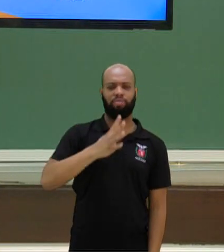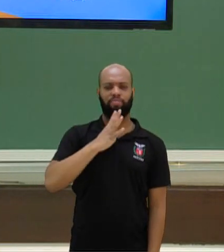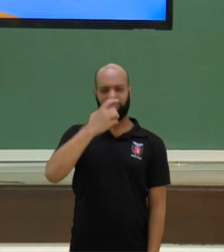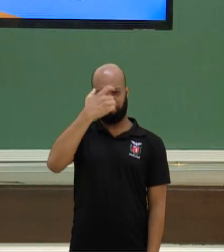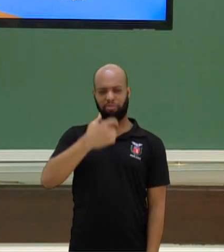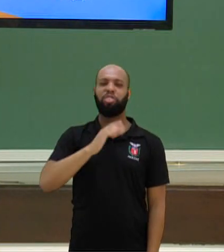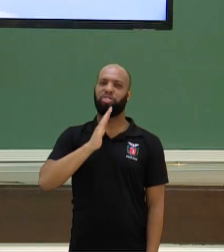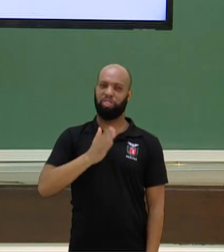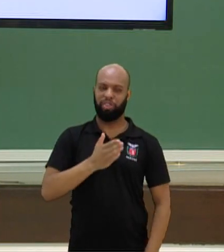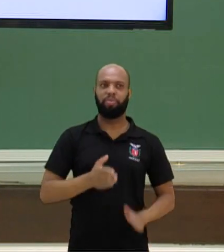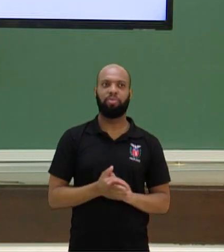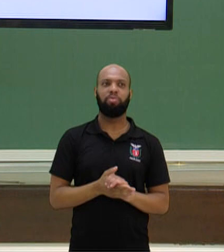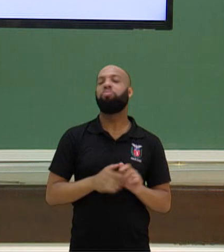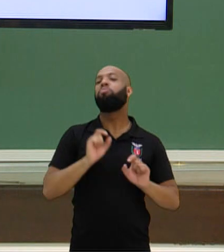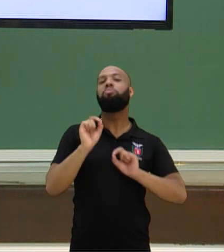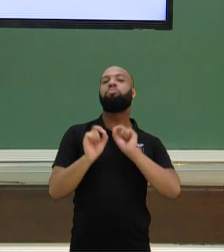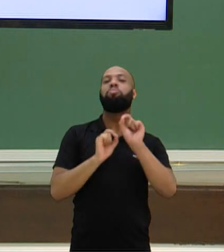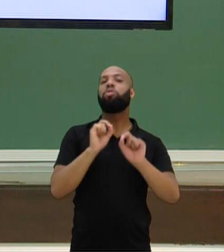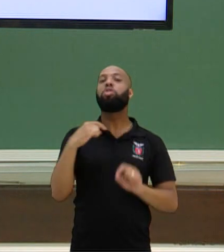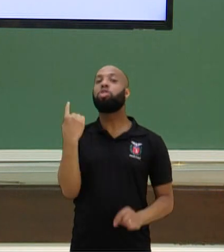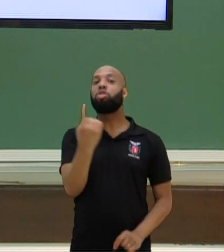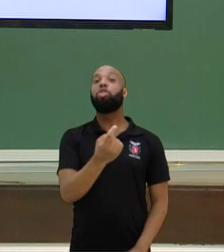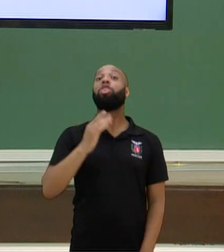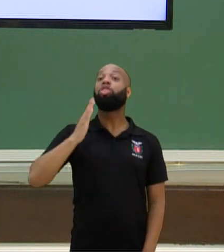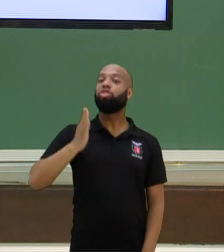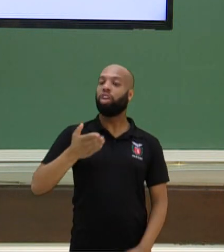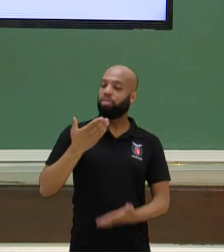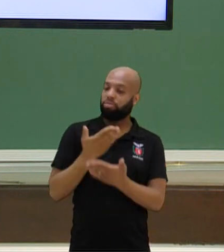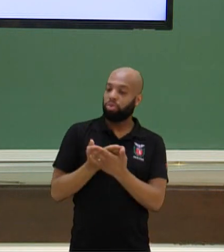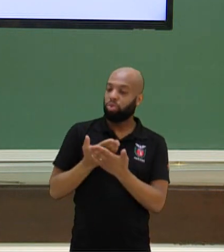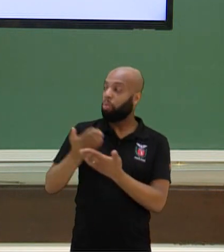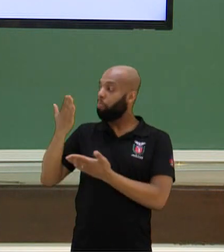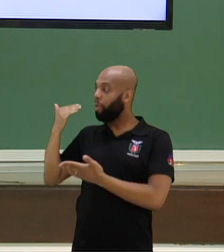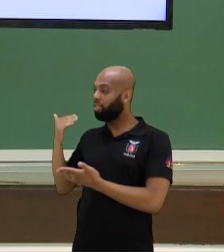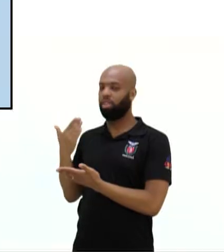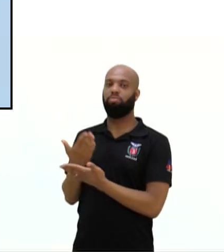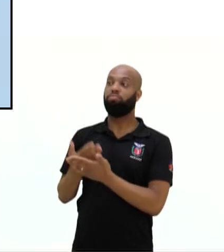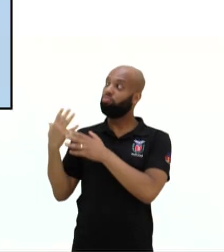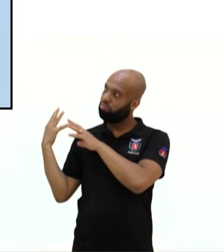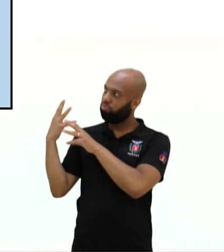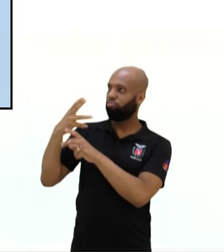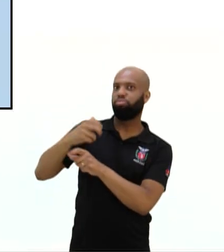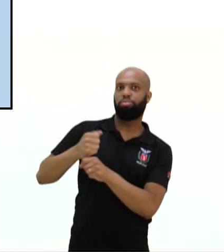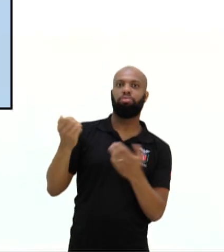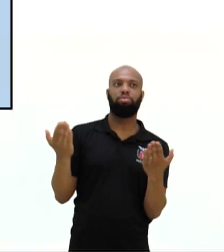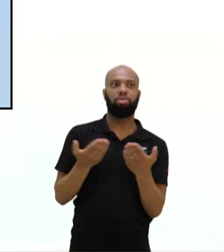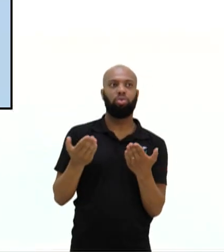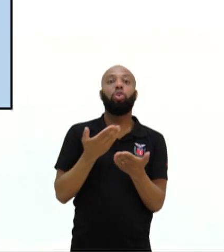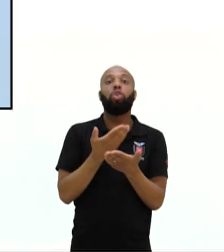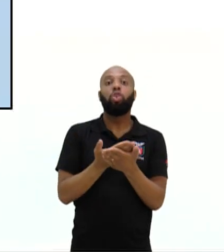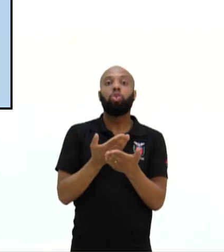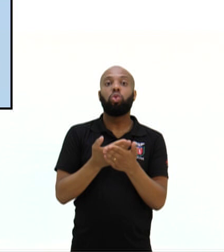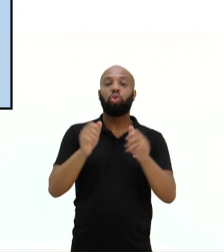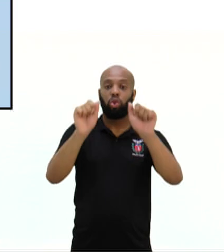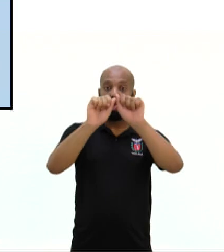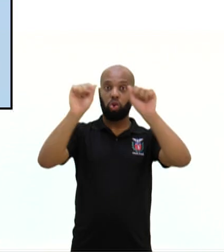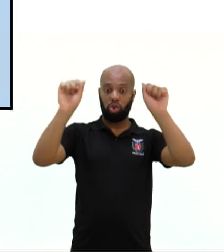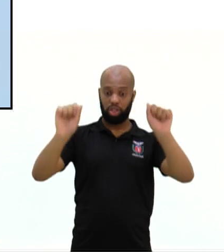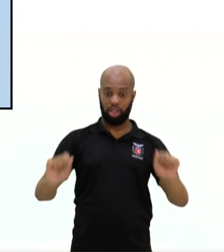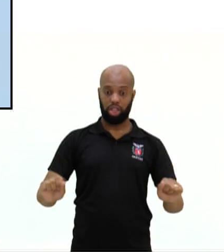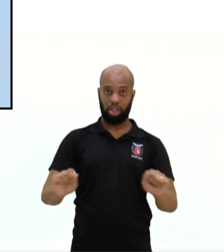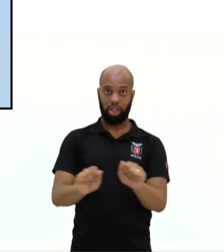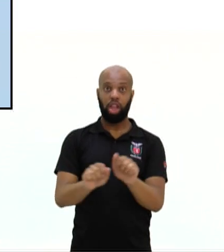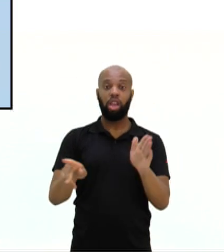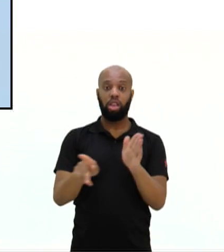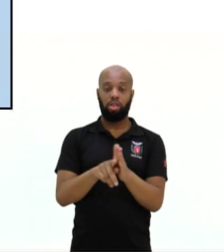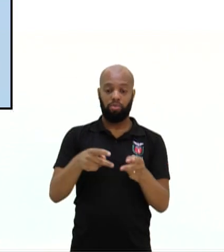né? Então, o que nós trabalhamos na aula anterior? Revisando, recapitulando, a área da superfície de prismas